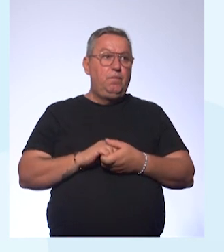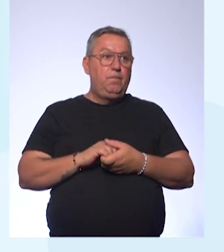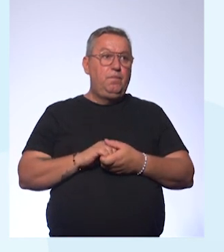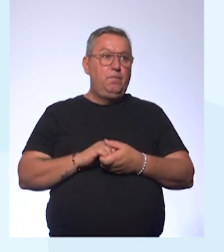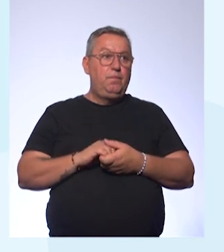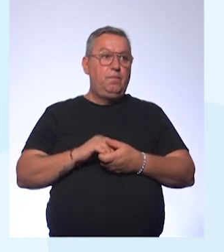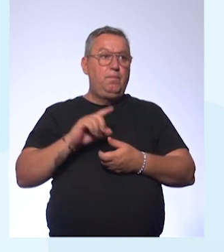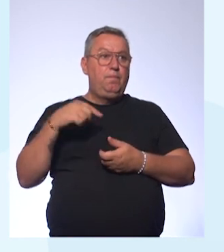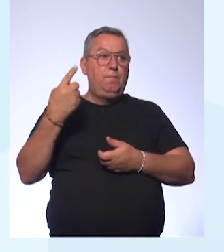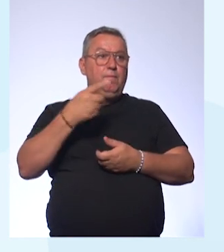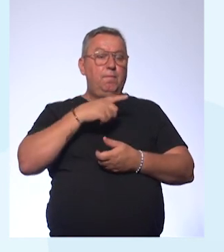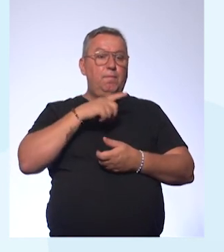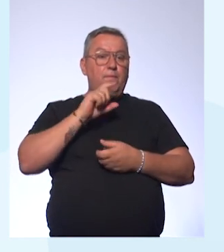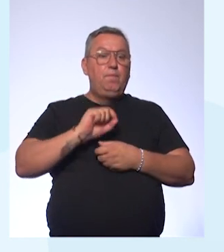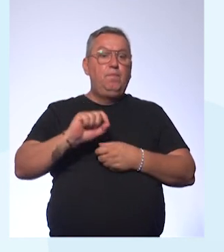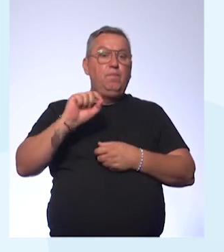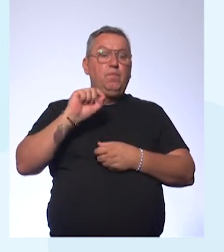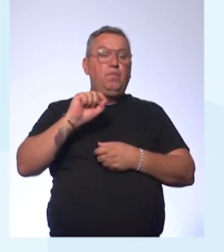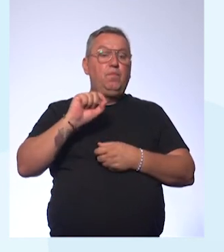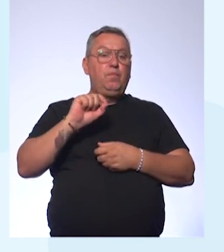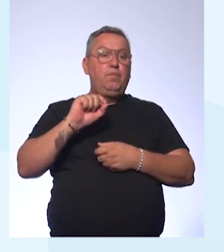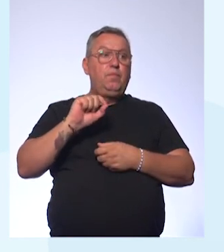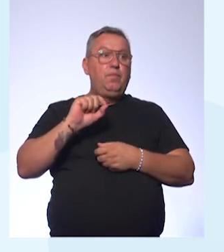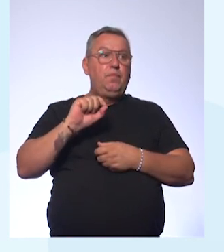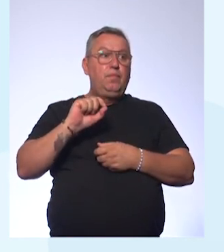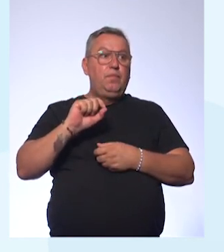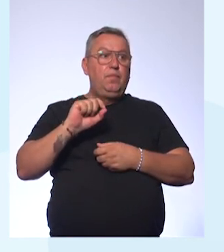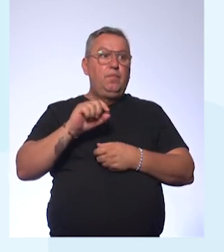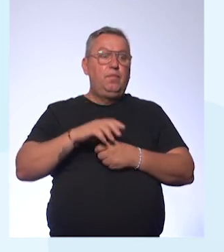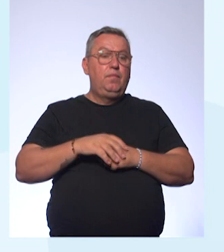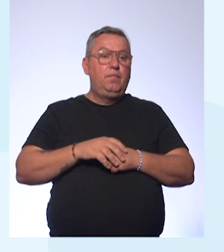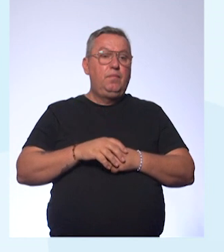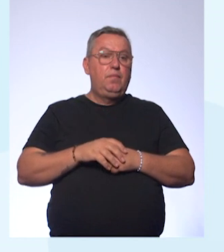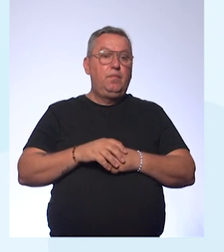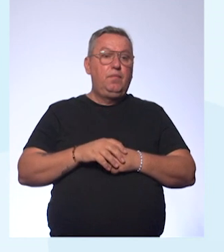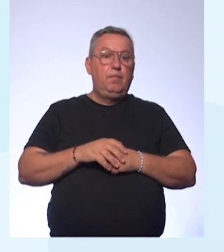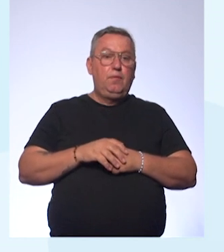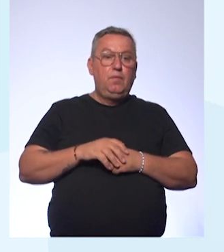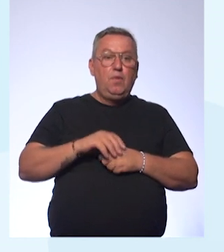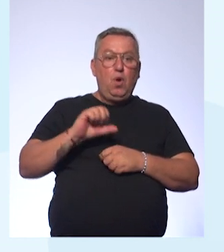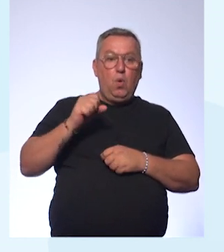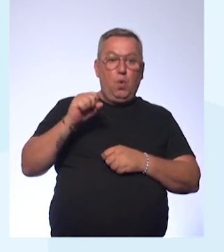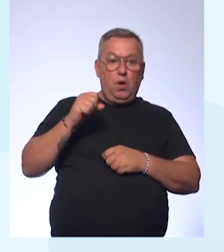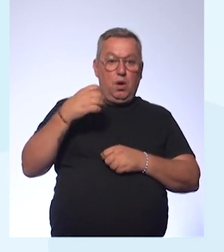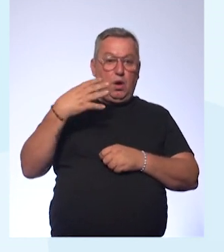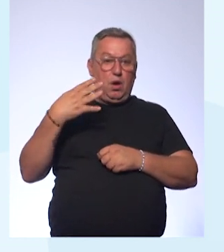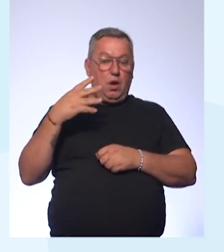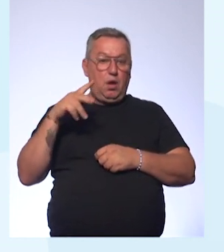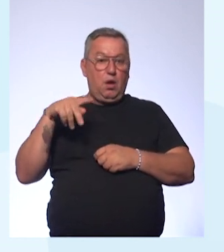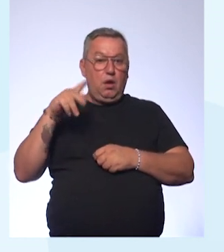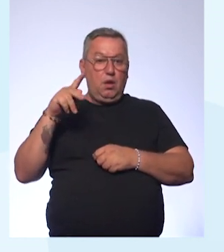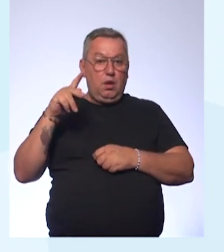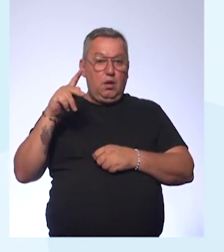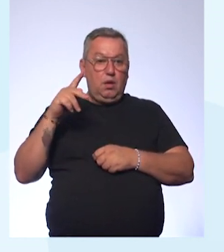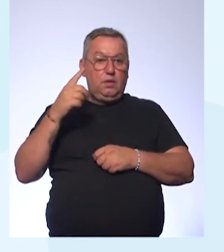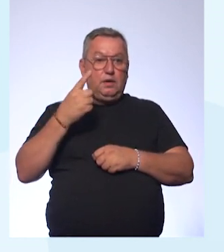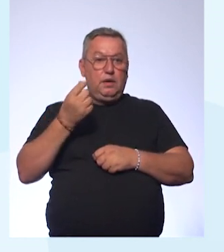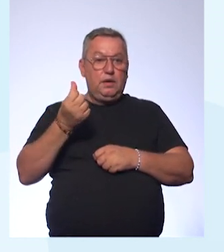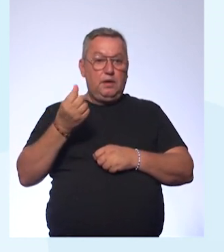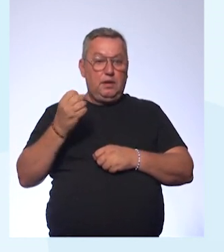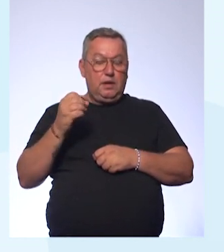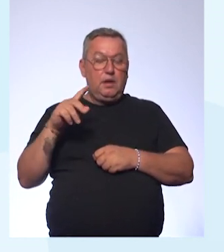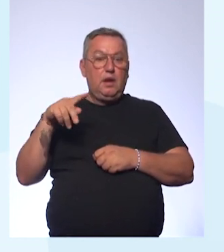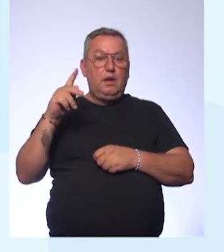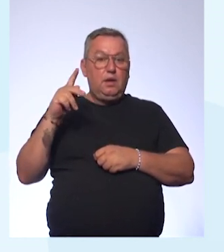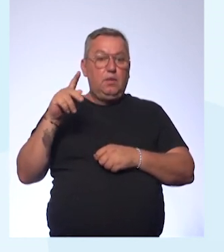E aí nós temos aqui, então, o 84 quilogramas, 160 quilogramas,